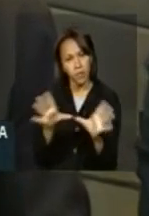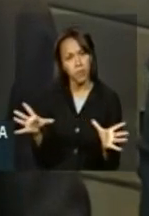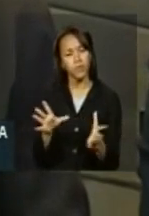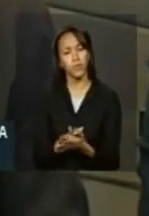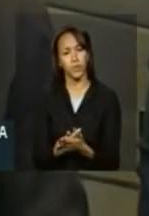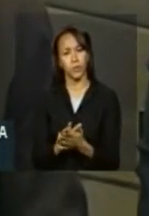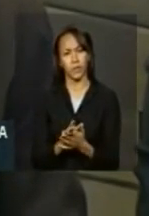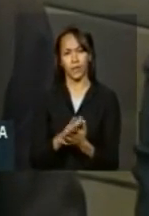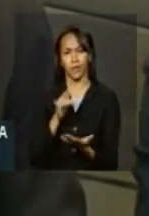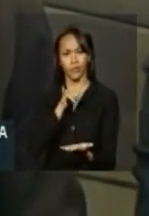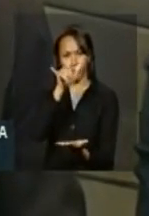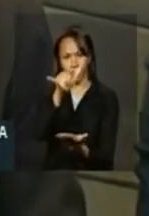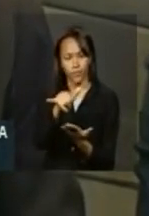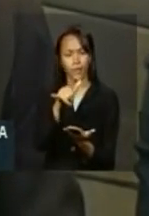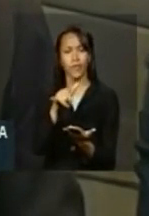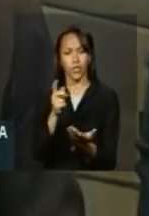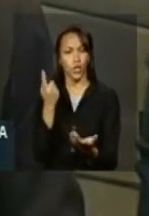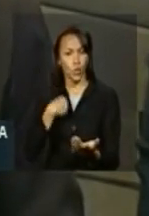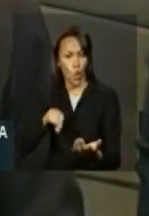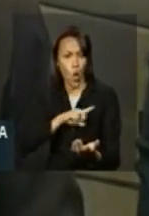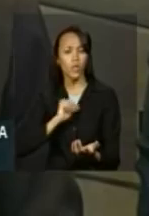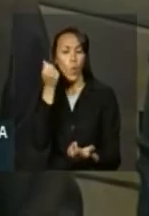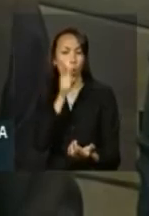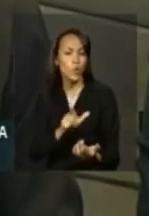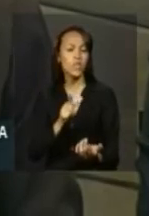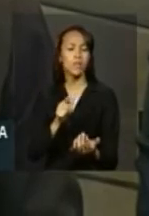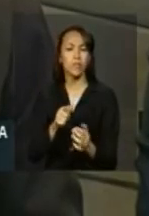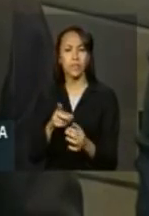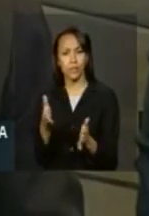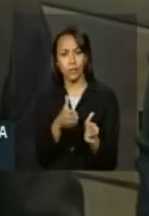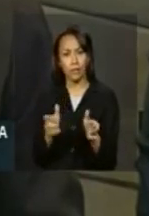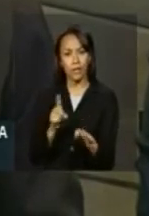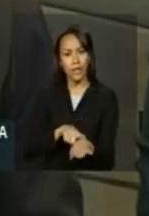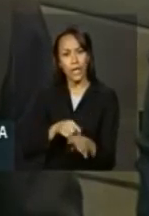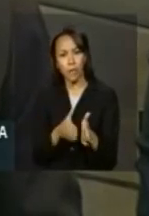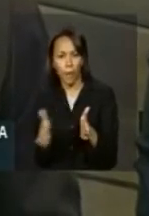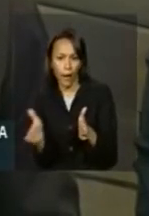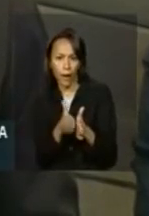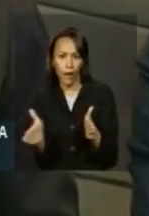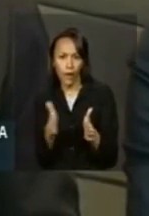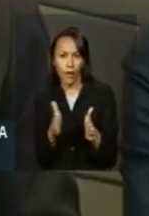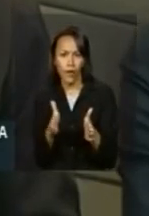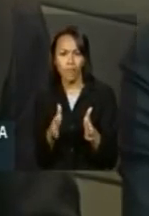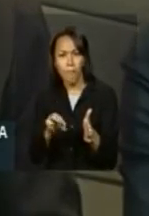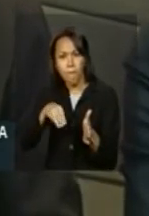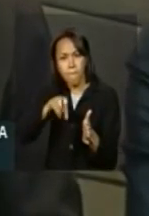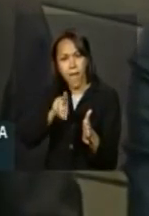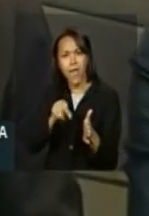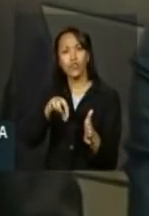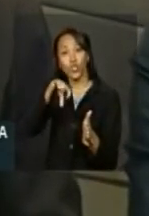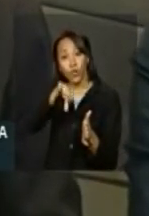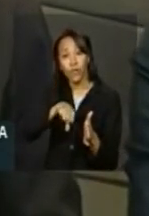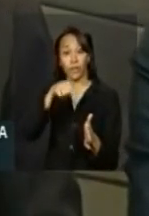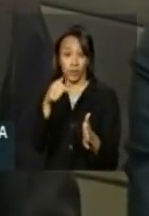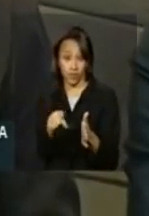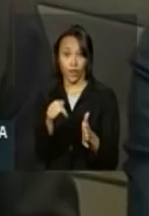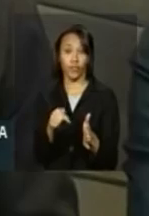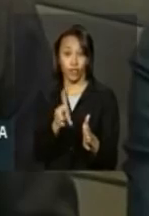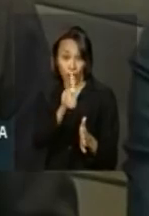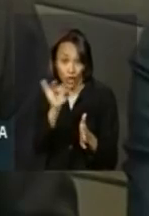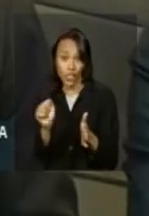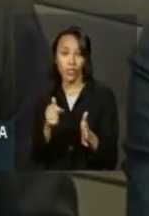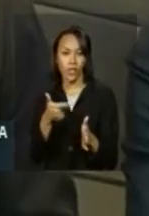obras em aeroportos, a gente conseguiu, nesse período, um prazo médio de 97 dias, contra